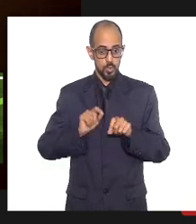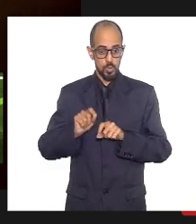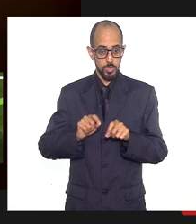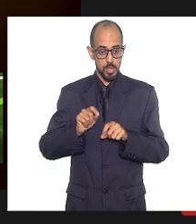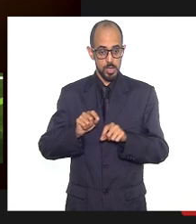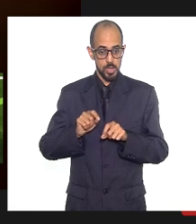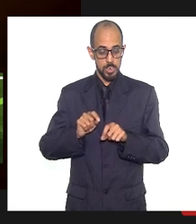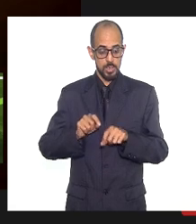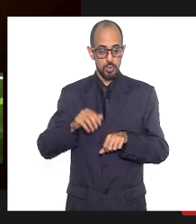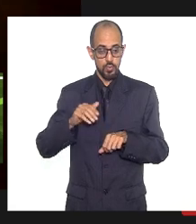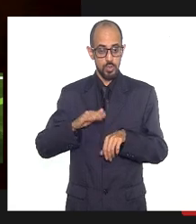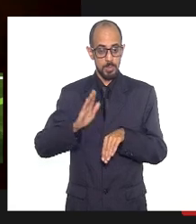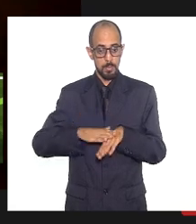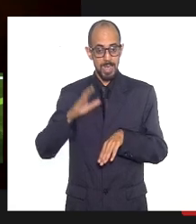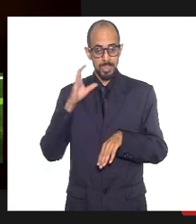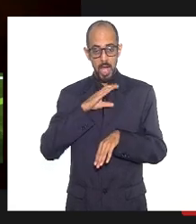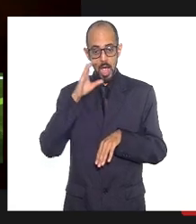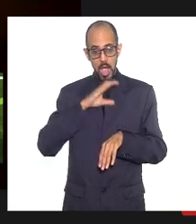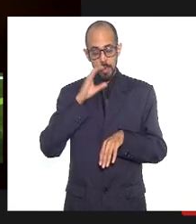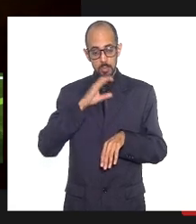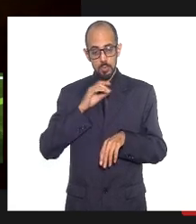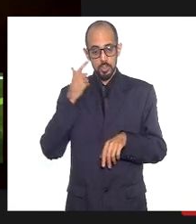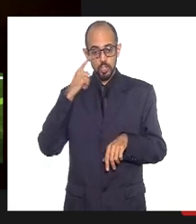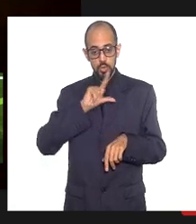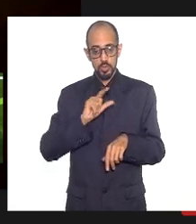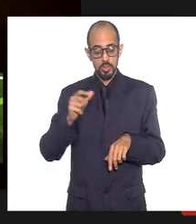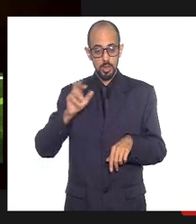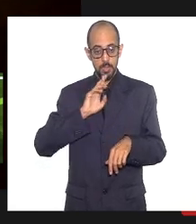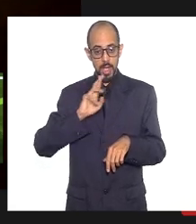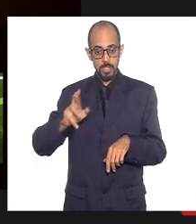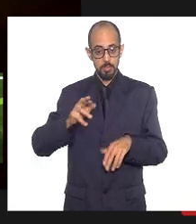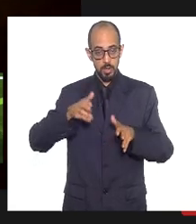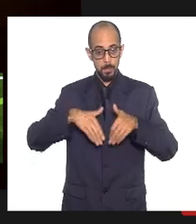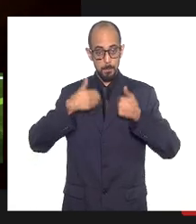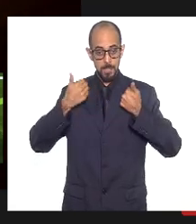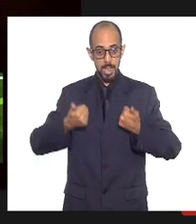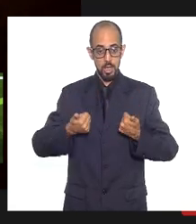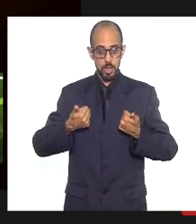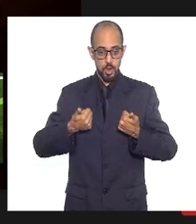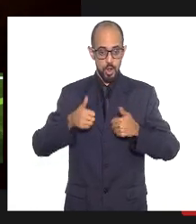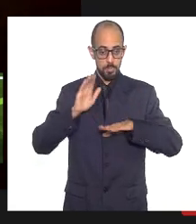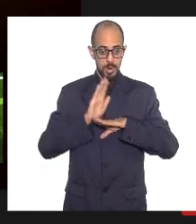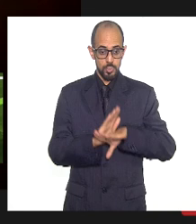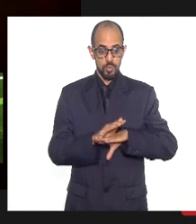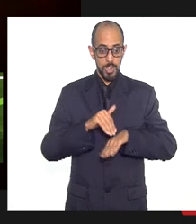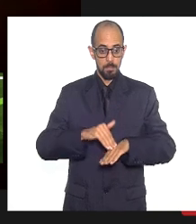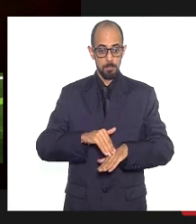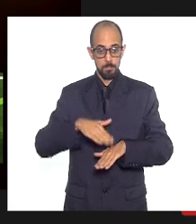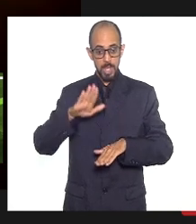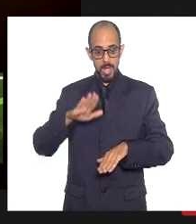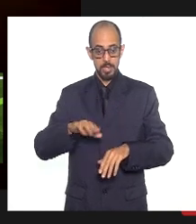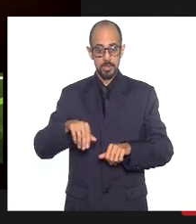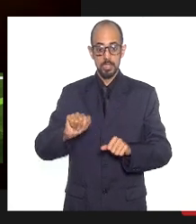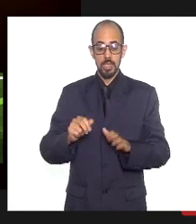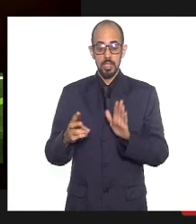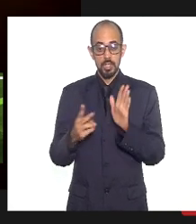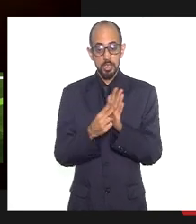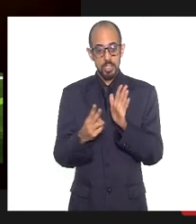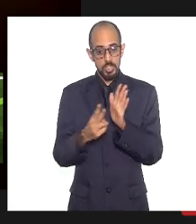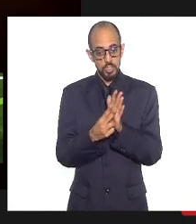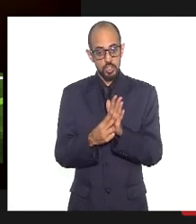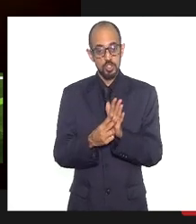andasse mais rápido para que a gente tenha uma resposta melhor para ajudar mais tanto indígena,